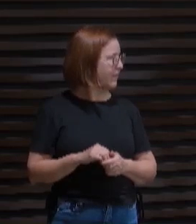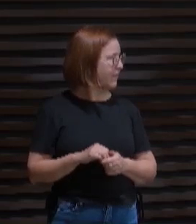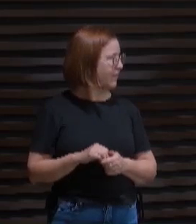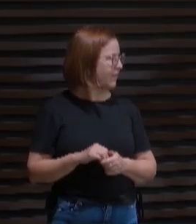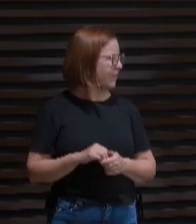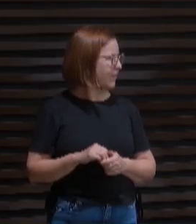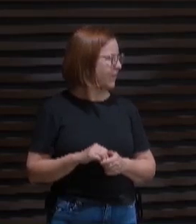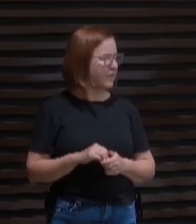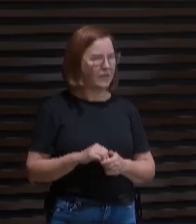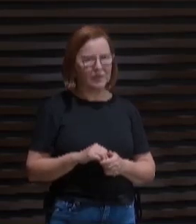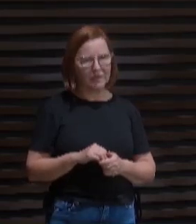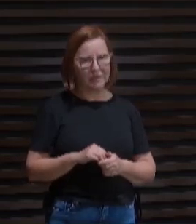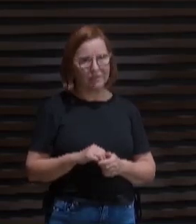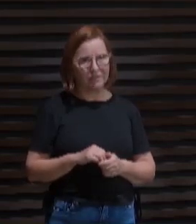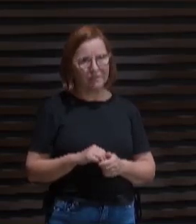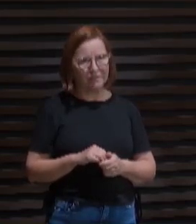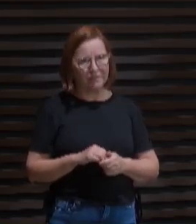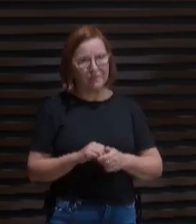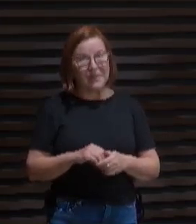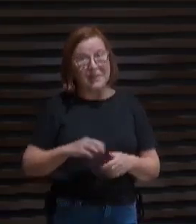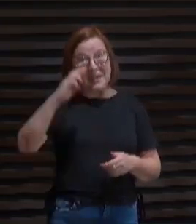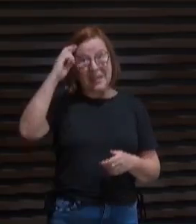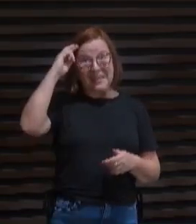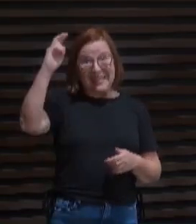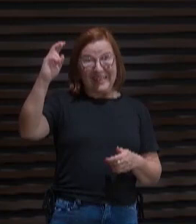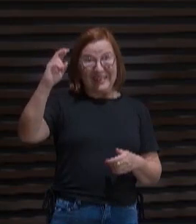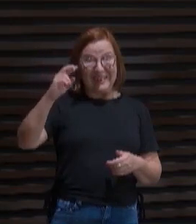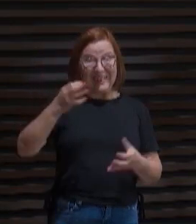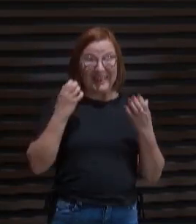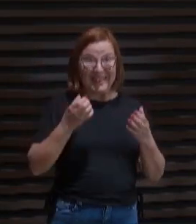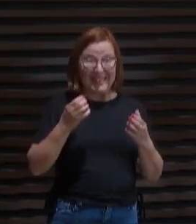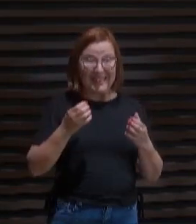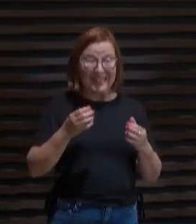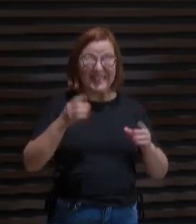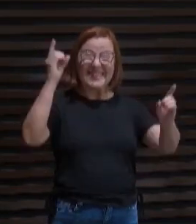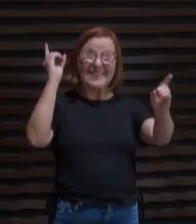glória? Senhor, eu não vejo a hora de chegar na glória, porque se aqui é